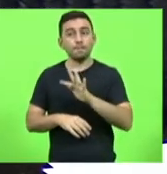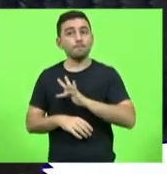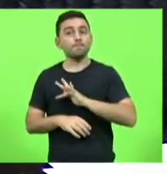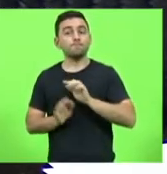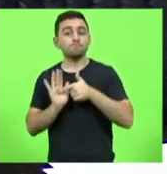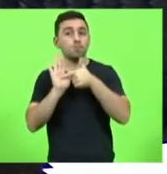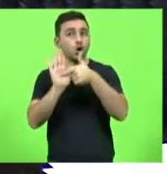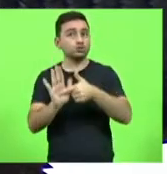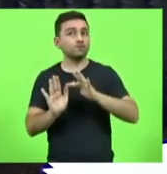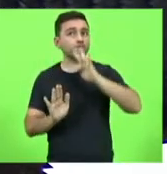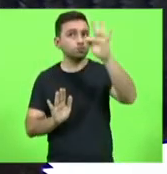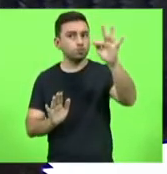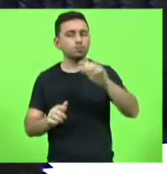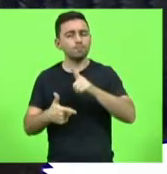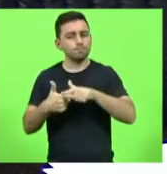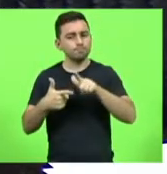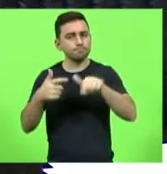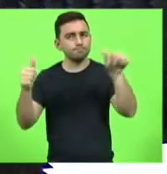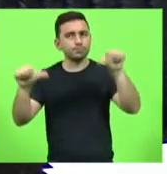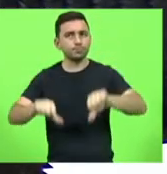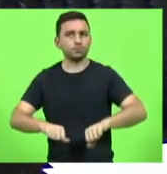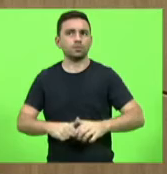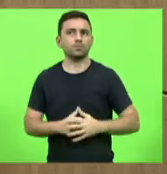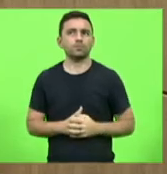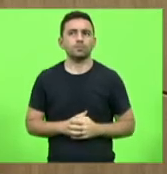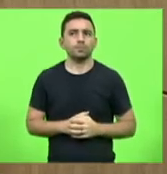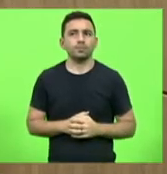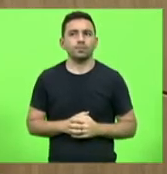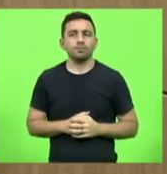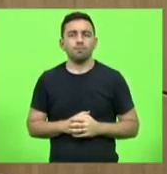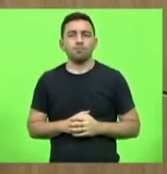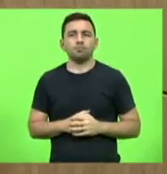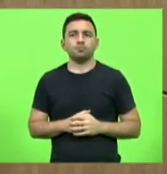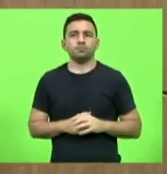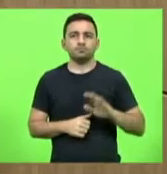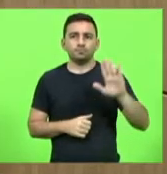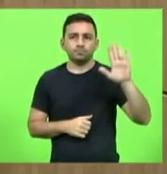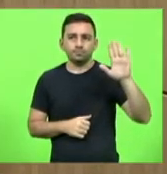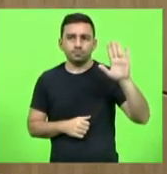povo catarinense. Muito obrigado, senhor presidente. A palavra, deputado Maurício Scudillac.